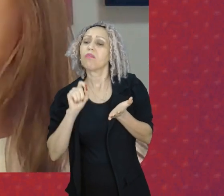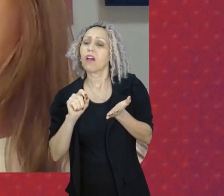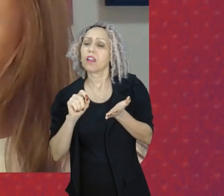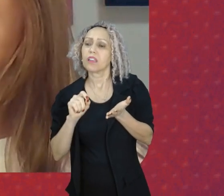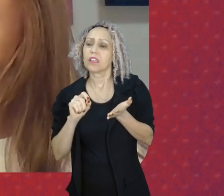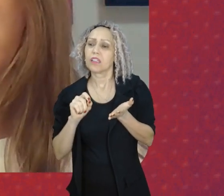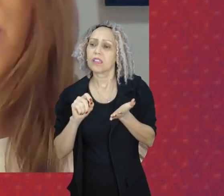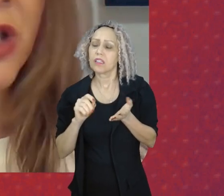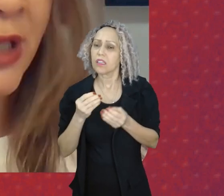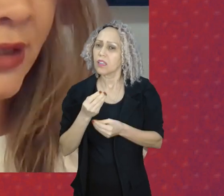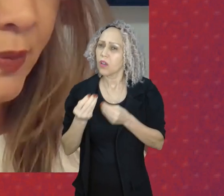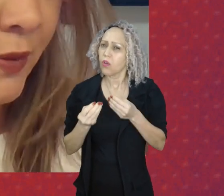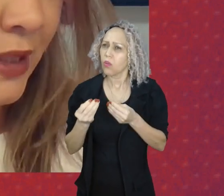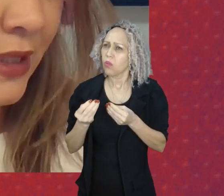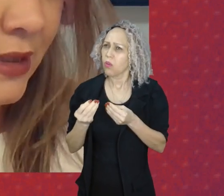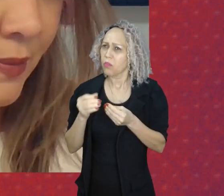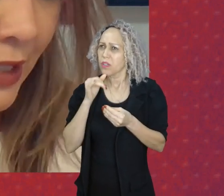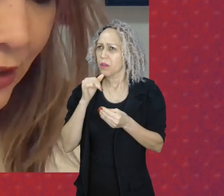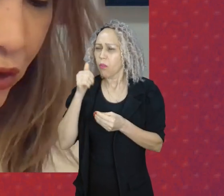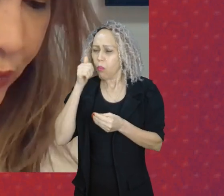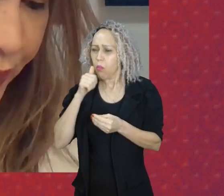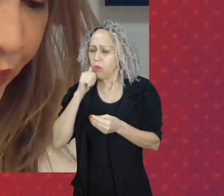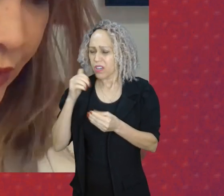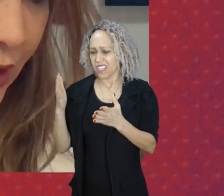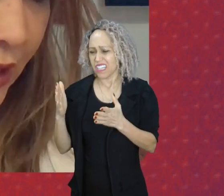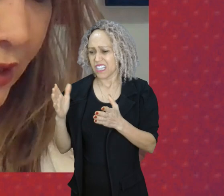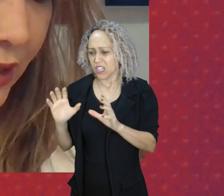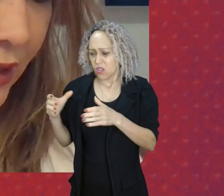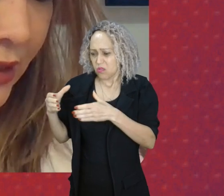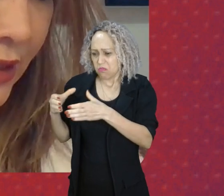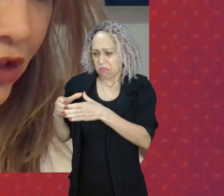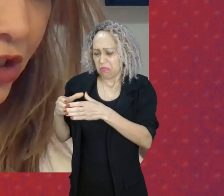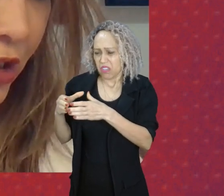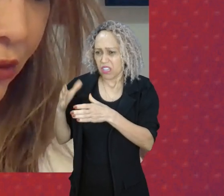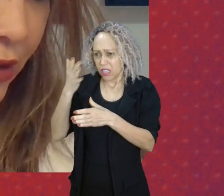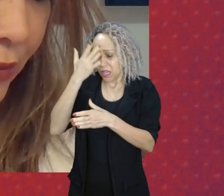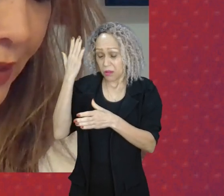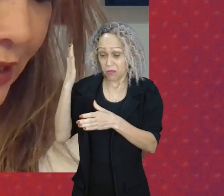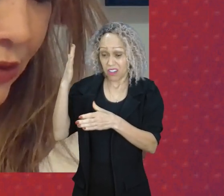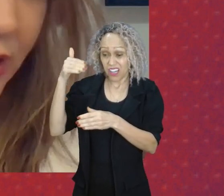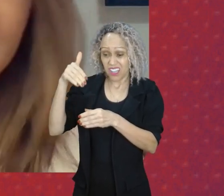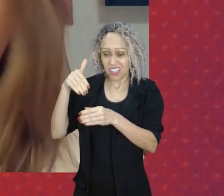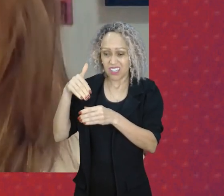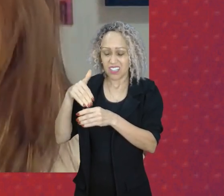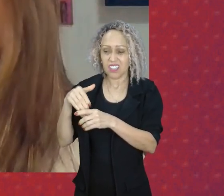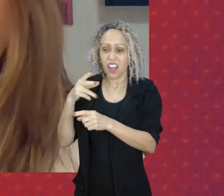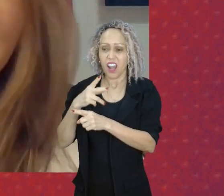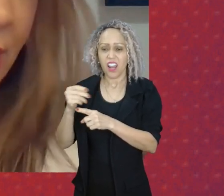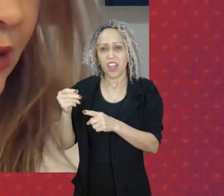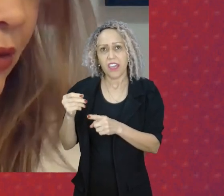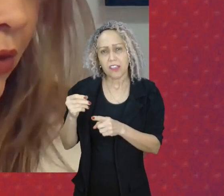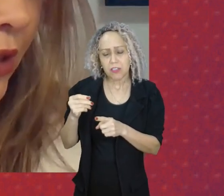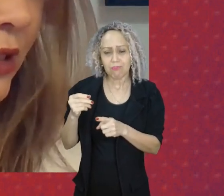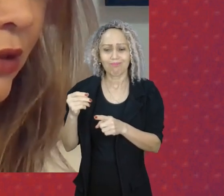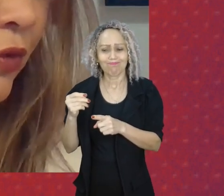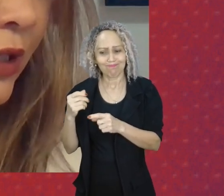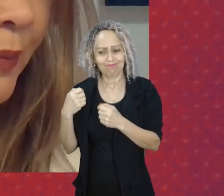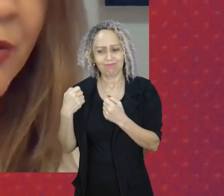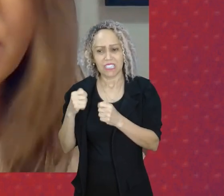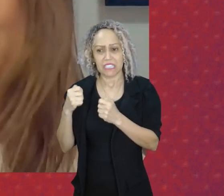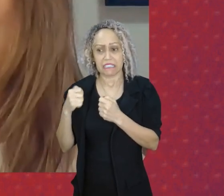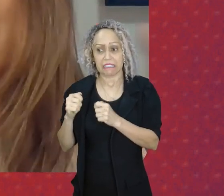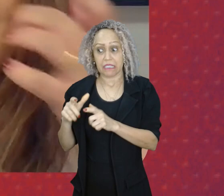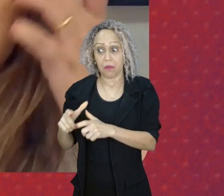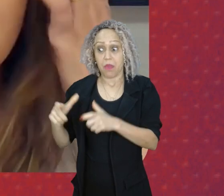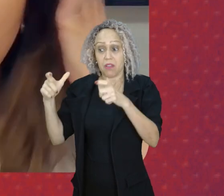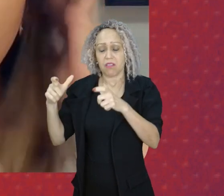mas comentam que o percentual de eleitas permanece baixo. E nesse artigo, tem um pedaço desse artigo, desses três autores, que eu vou